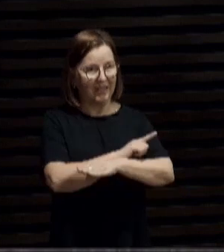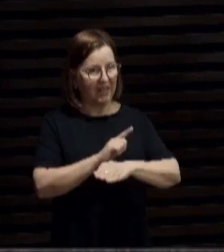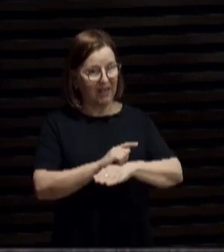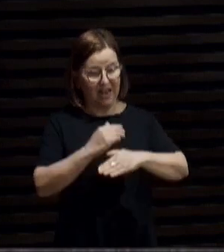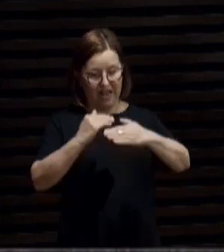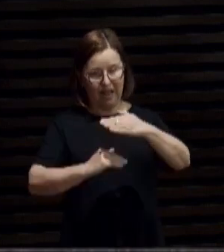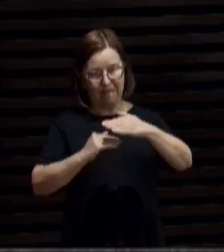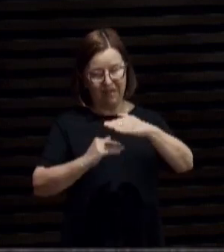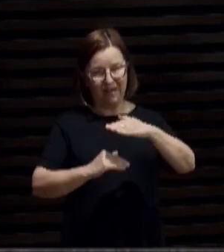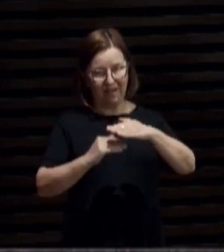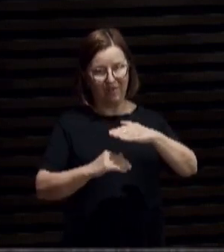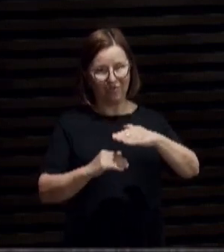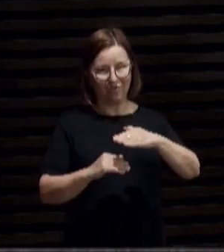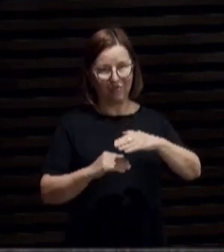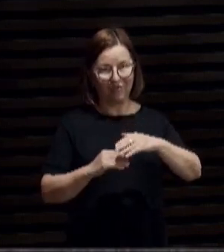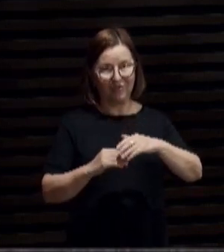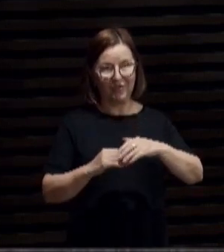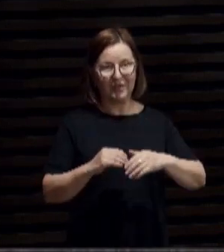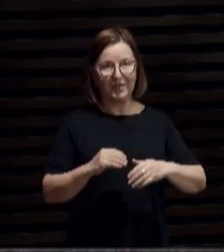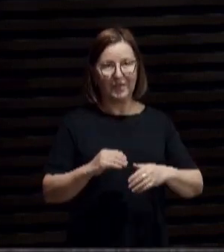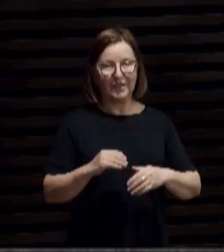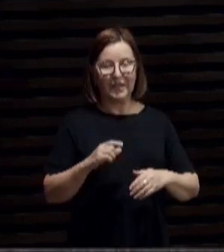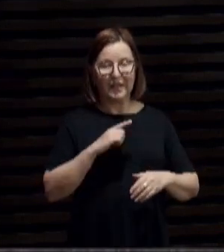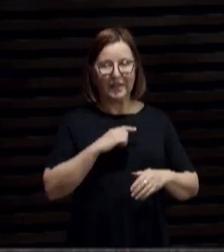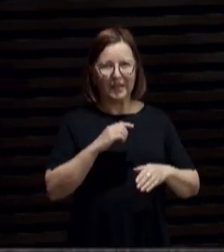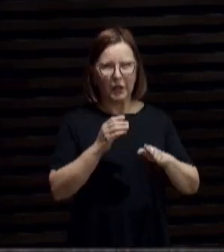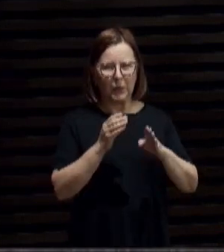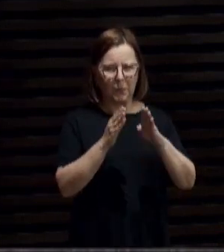da maior fenda geológica que vem lá